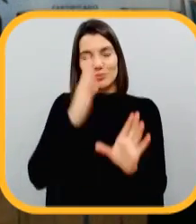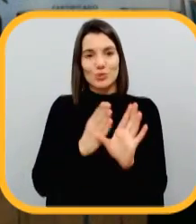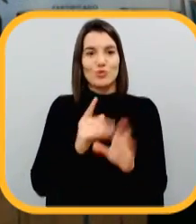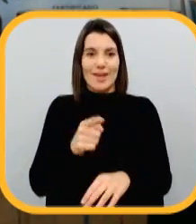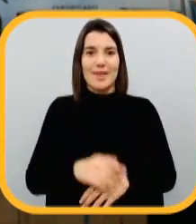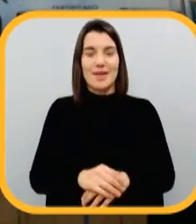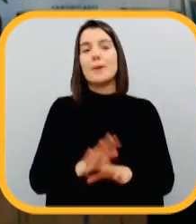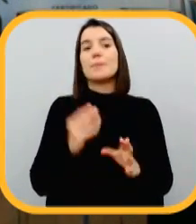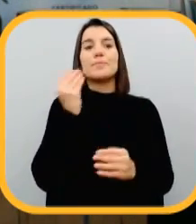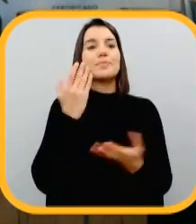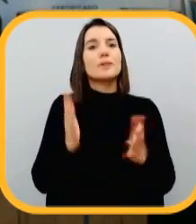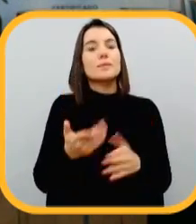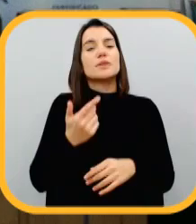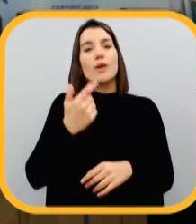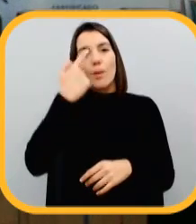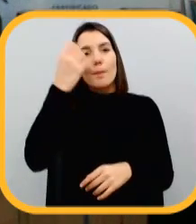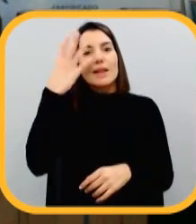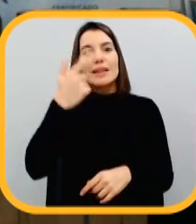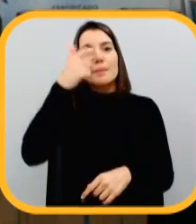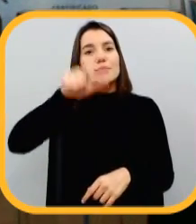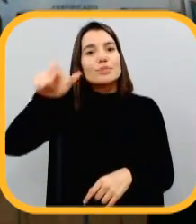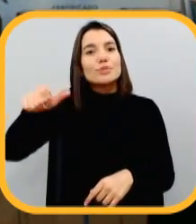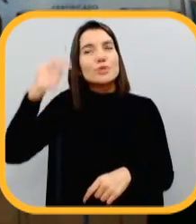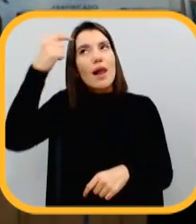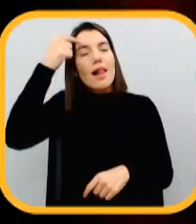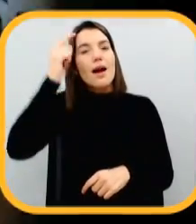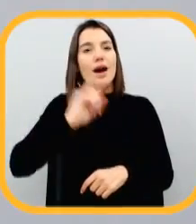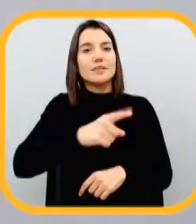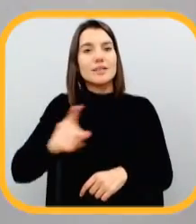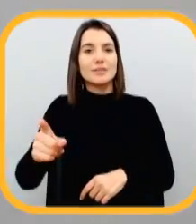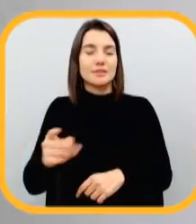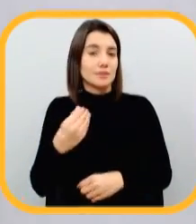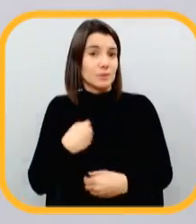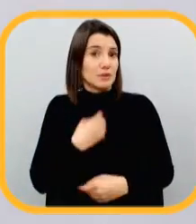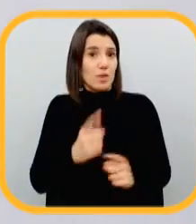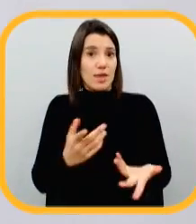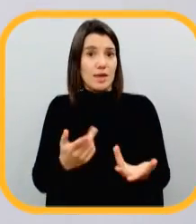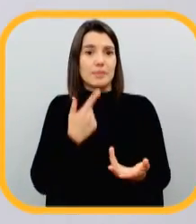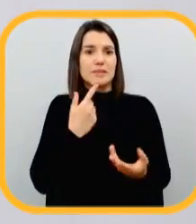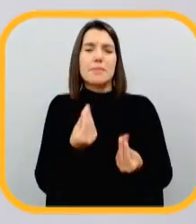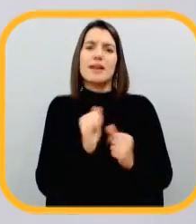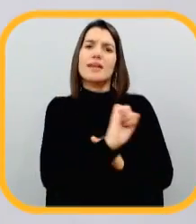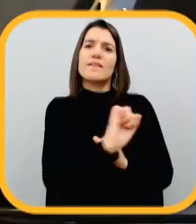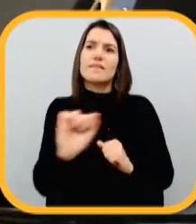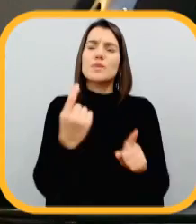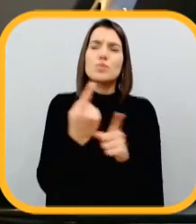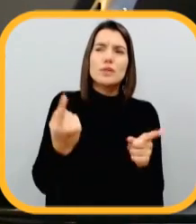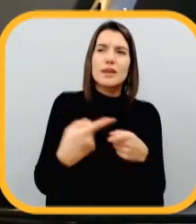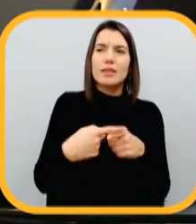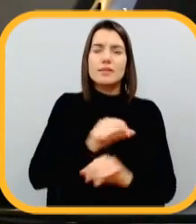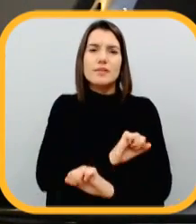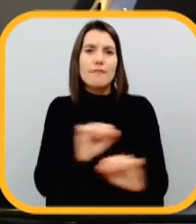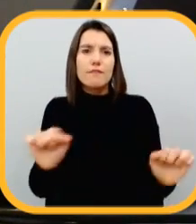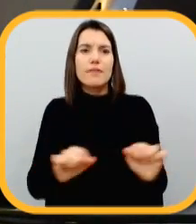entra a psicologia, mas que passa muito por entender as pessoas. Não o vejo de outra forma, tem a ver com entender o seu comportamento, entender as